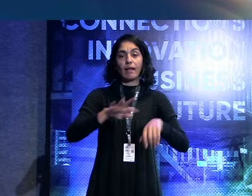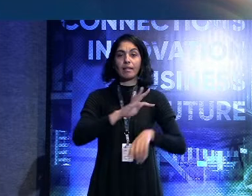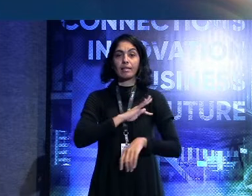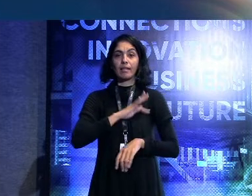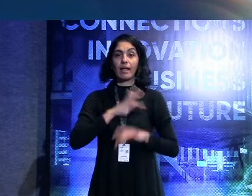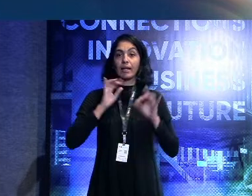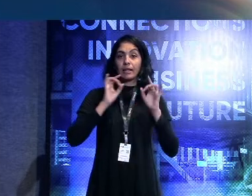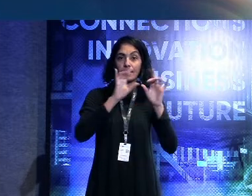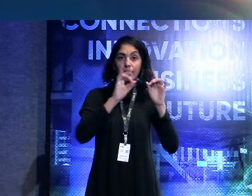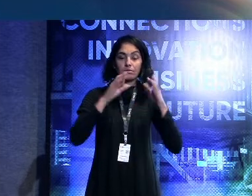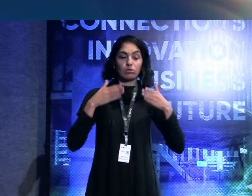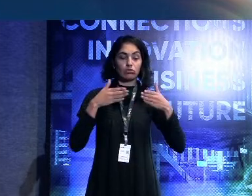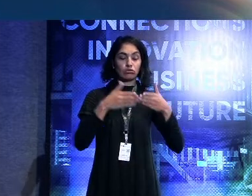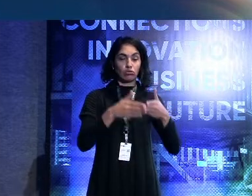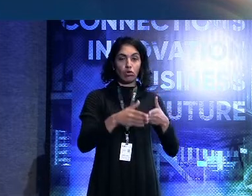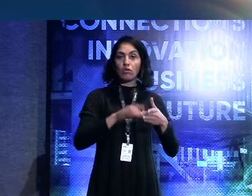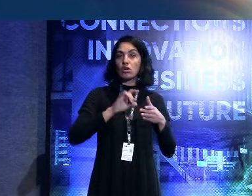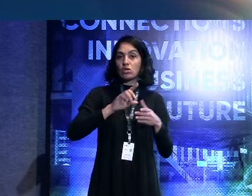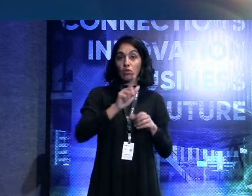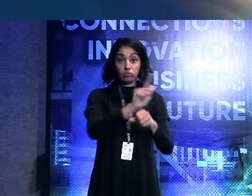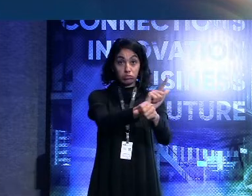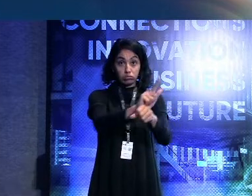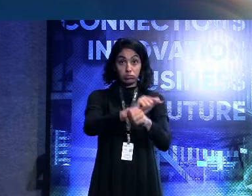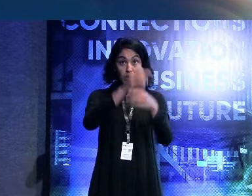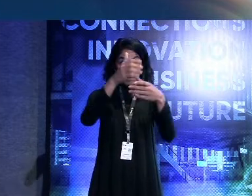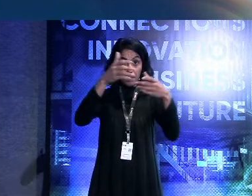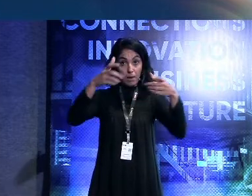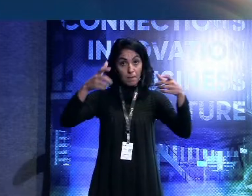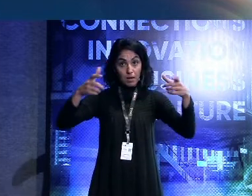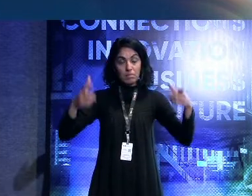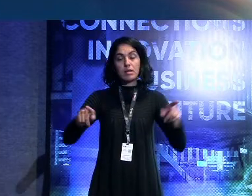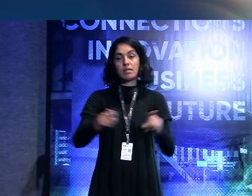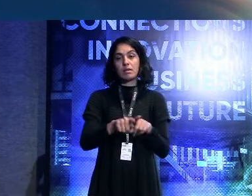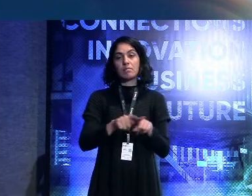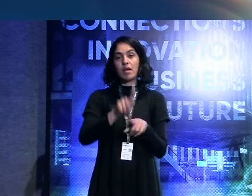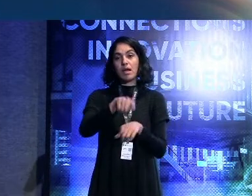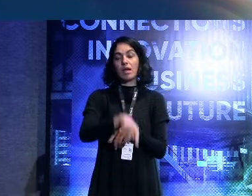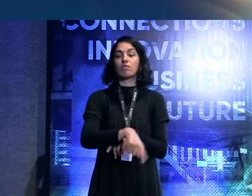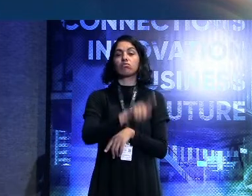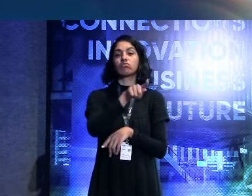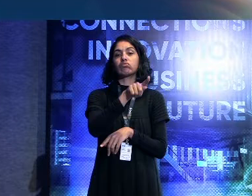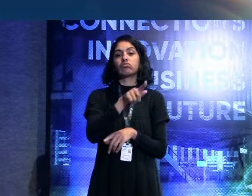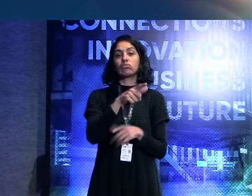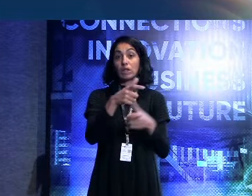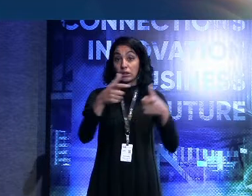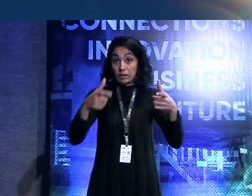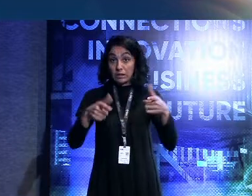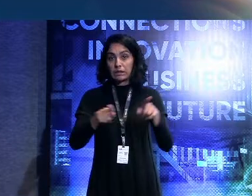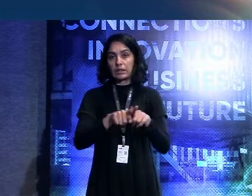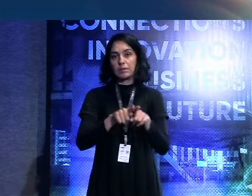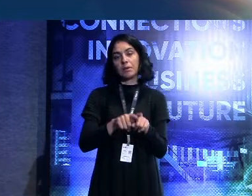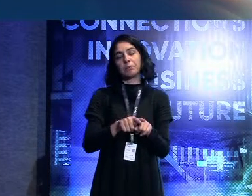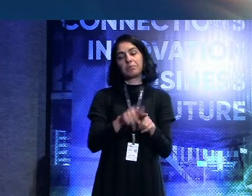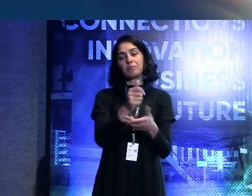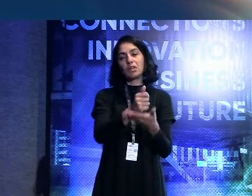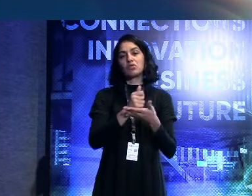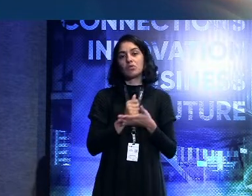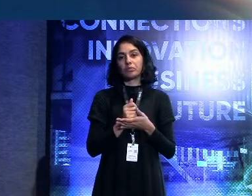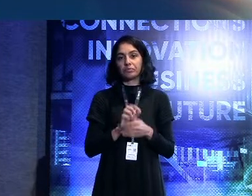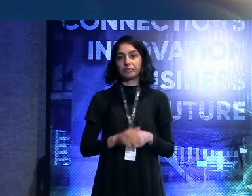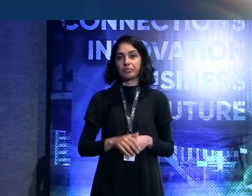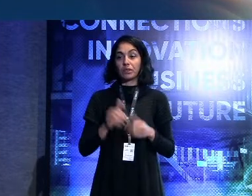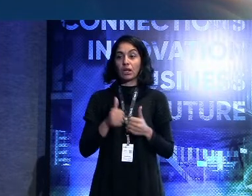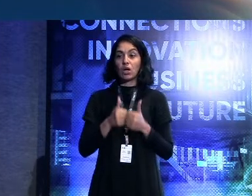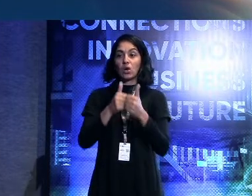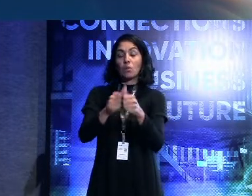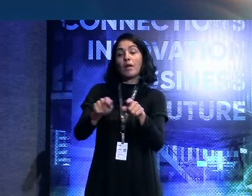não somente um crescimento de gestão. Então, isso também é um dos grandes fatores aqui desse crescimento. E também, acompanhado disso,